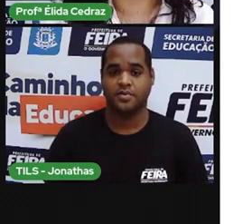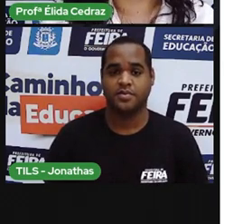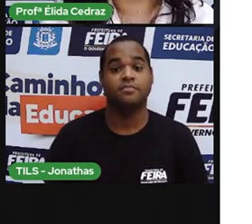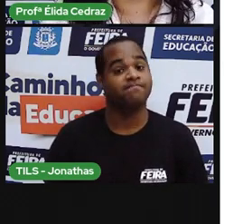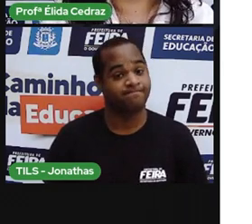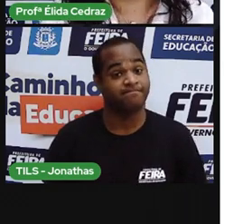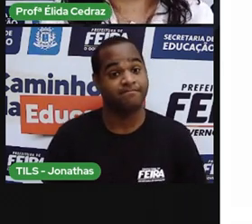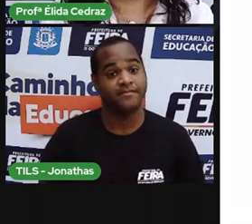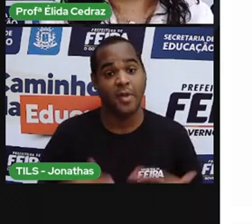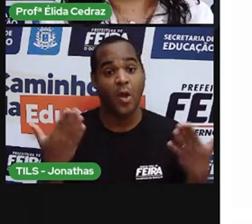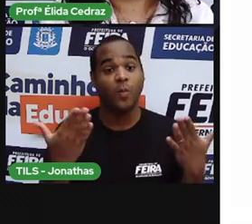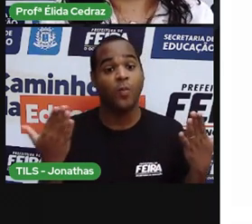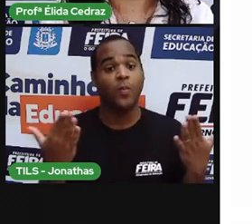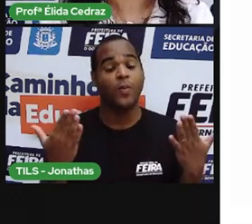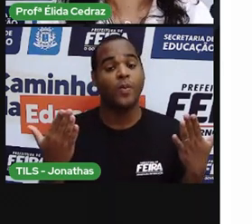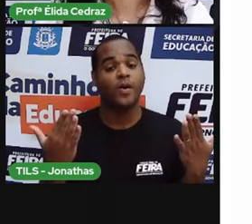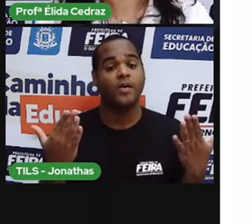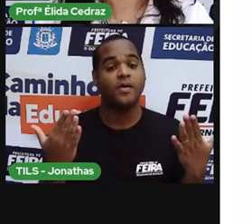E agora?